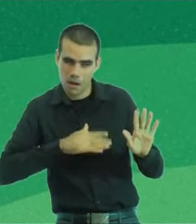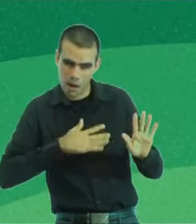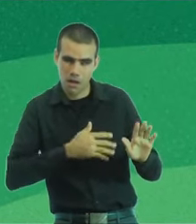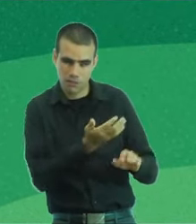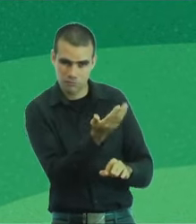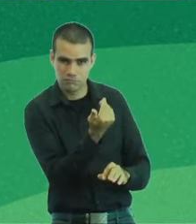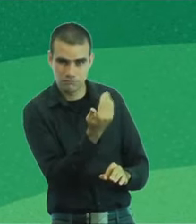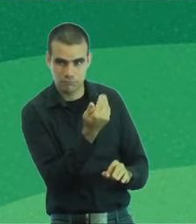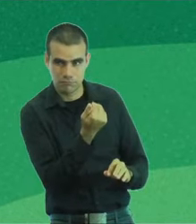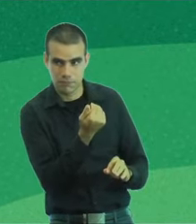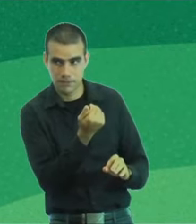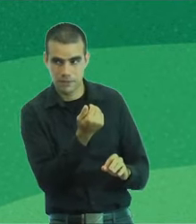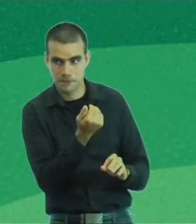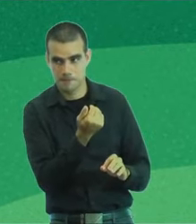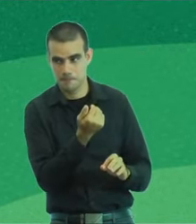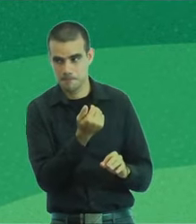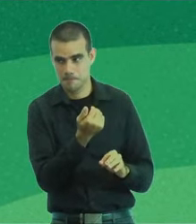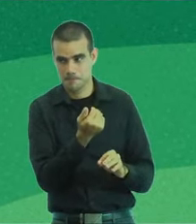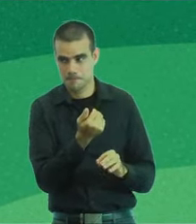cá